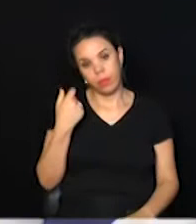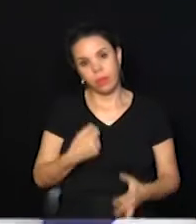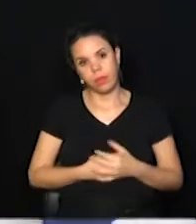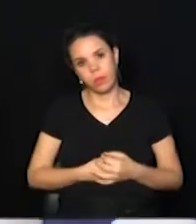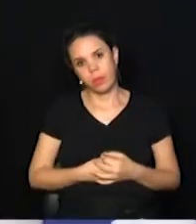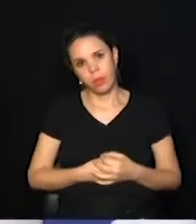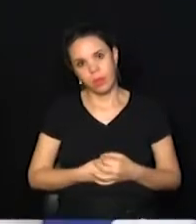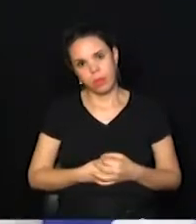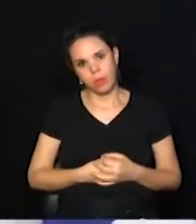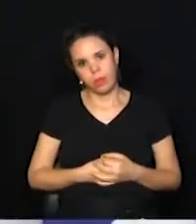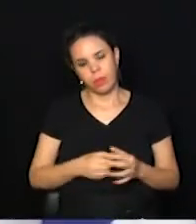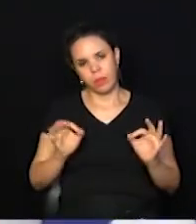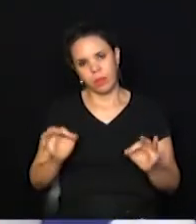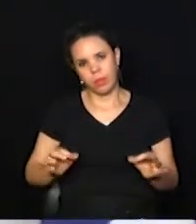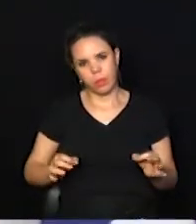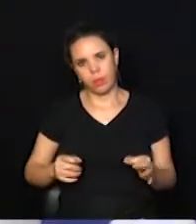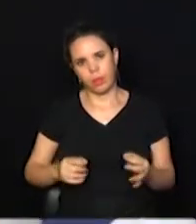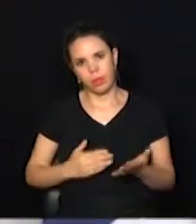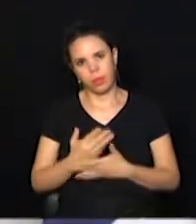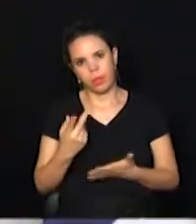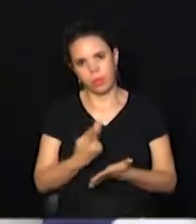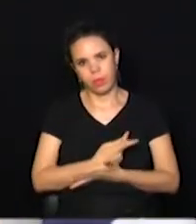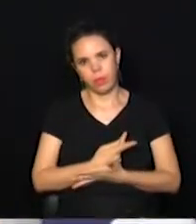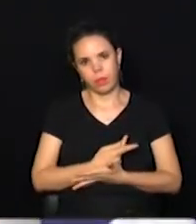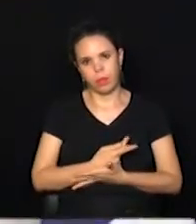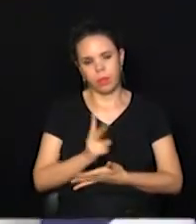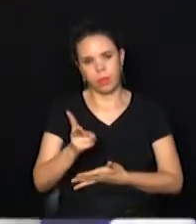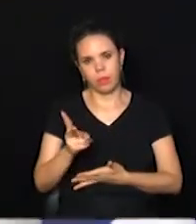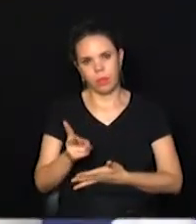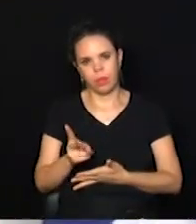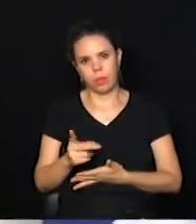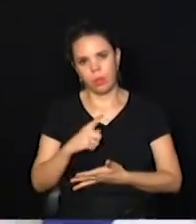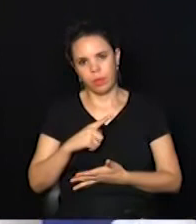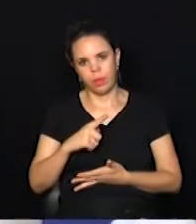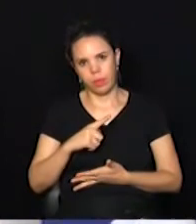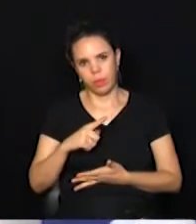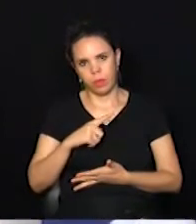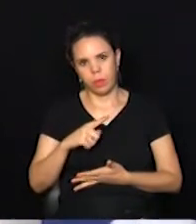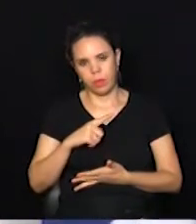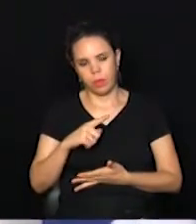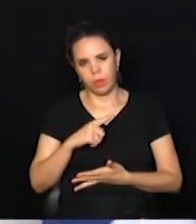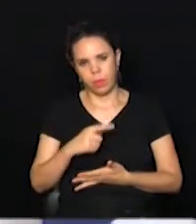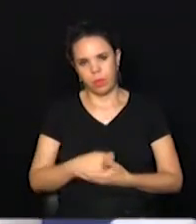com acertos, com erro, mas nos mantivemos